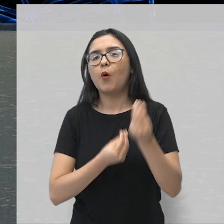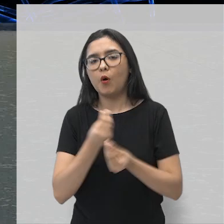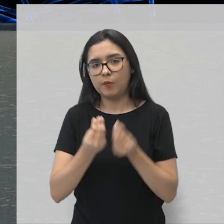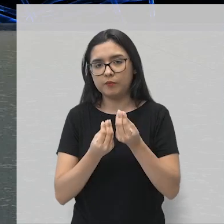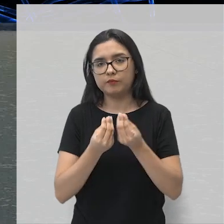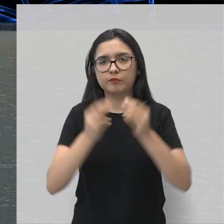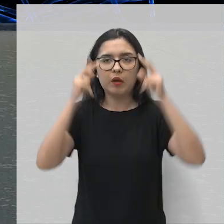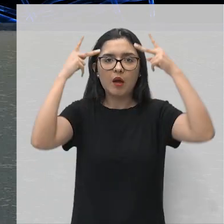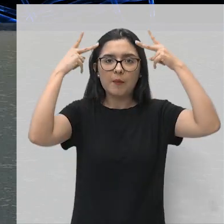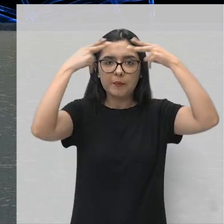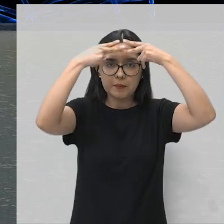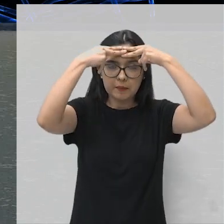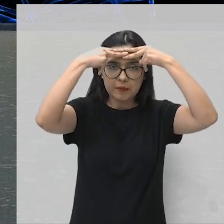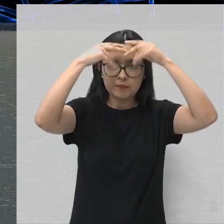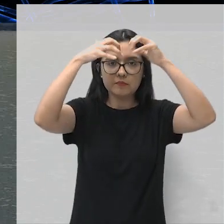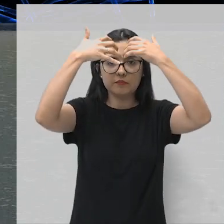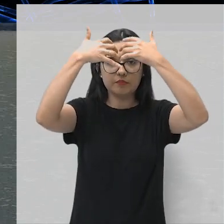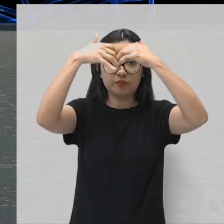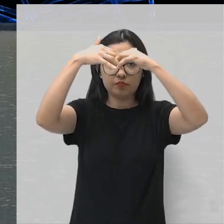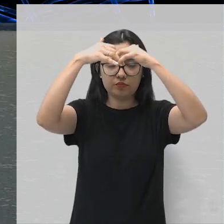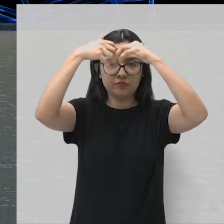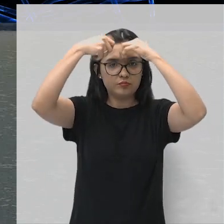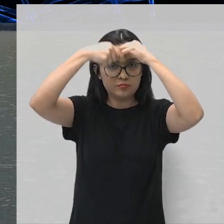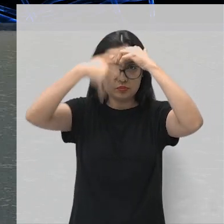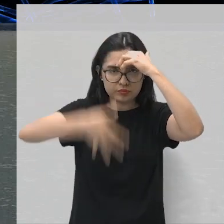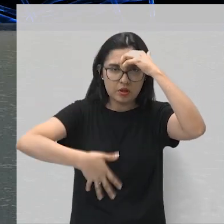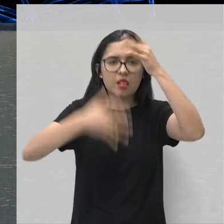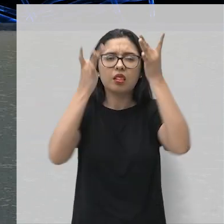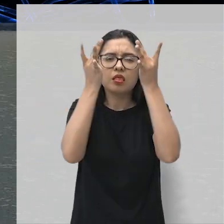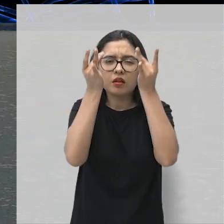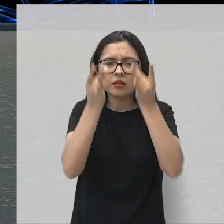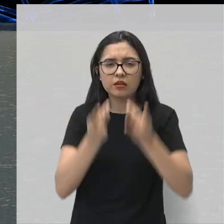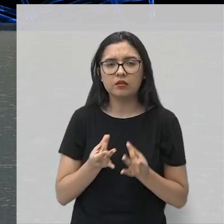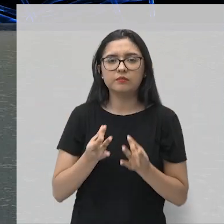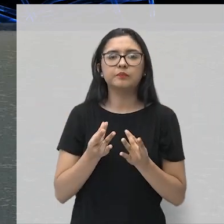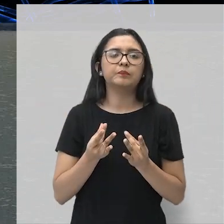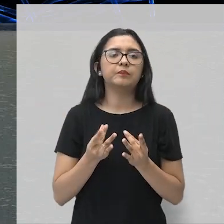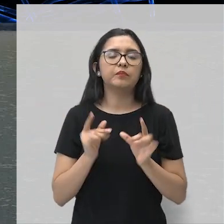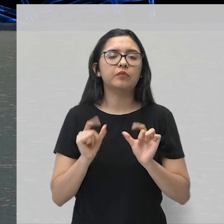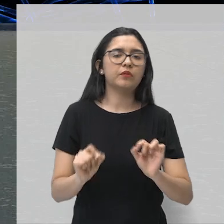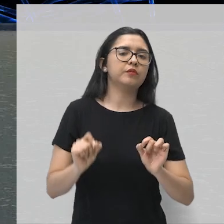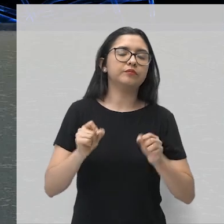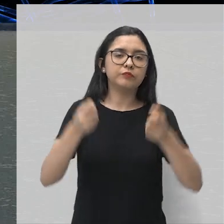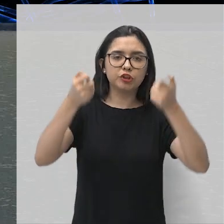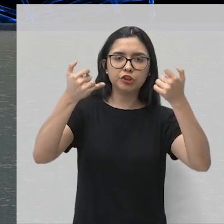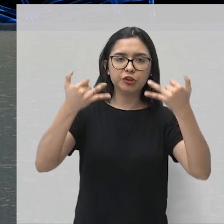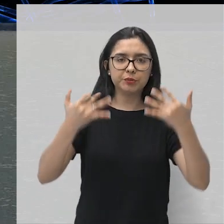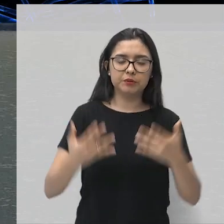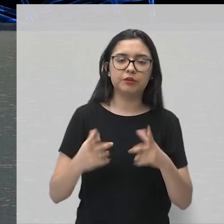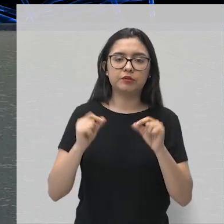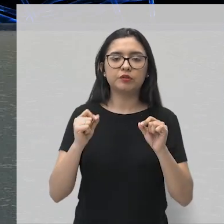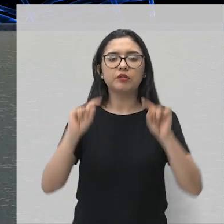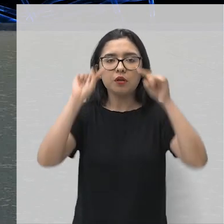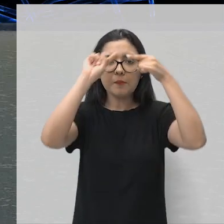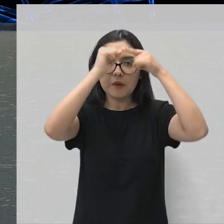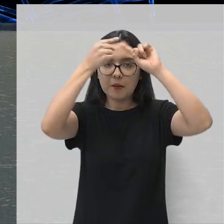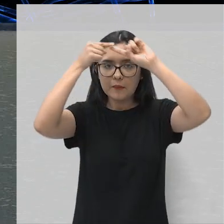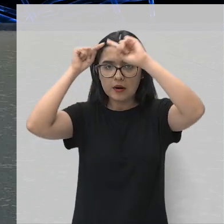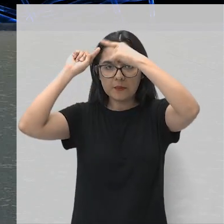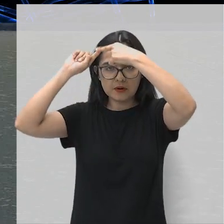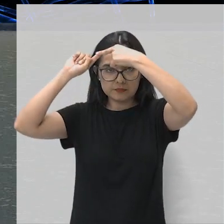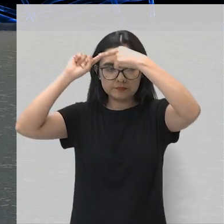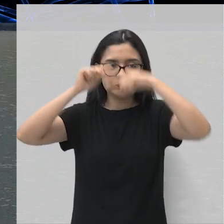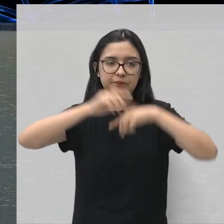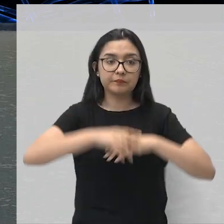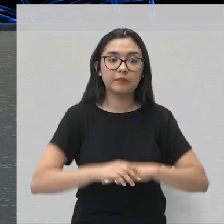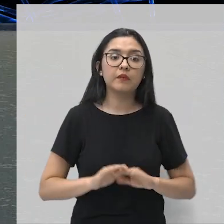funcionamento do sistema nervoso em si, falando um pouquinho sobre essas comunicações entre os neurônios,